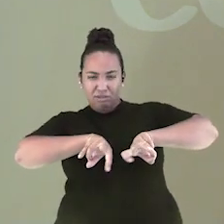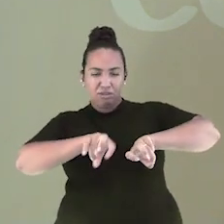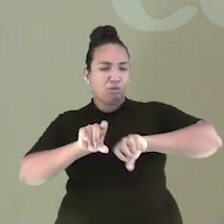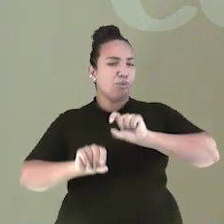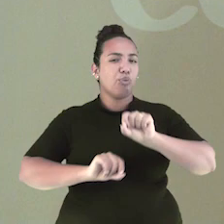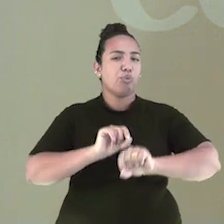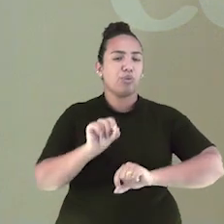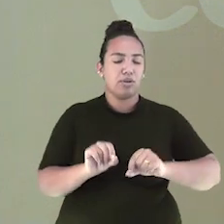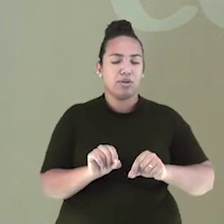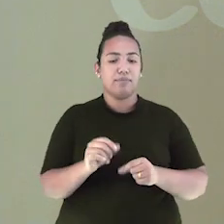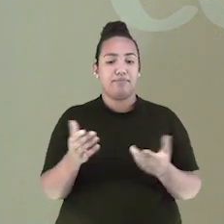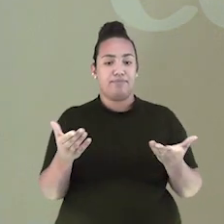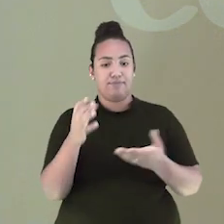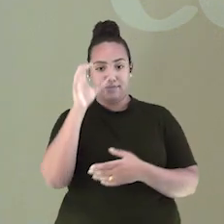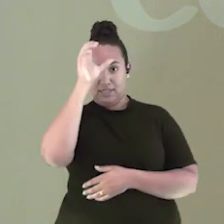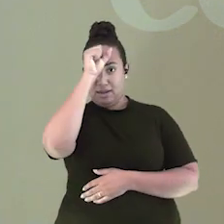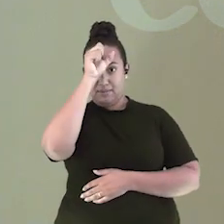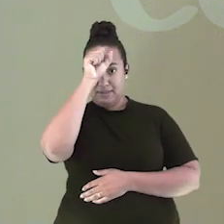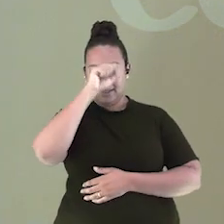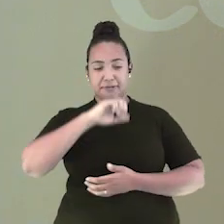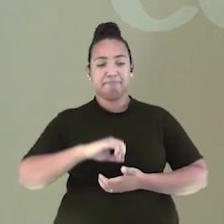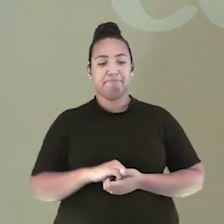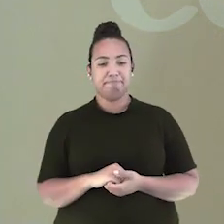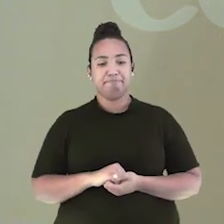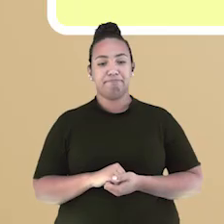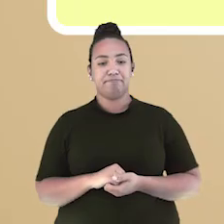arqueologia? Bora conhecer o significado?